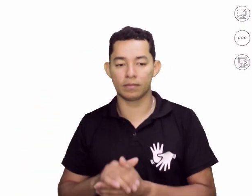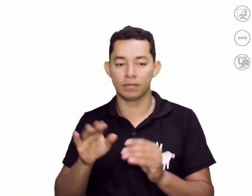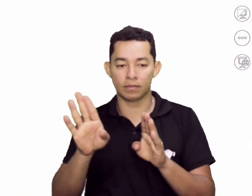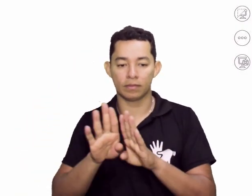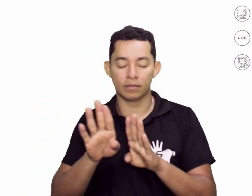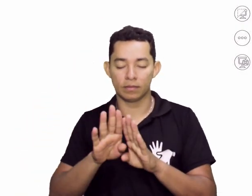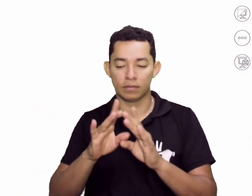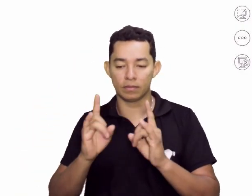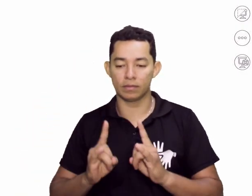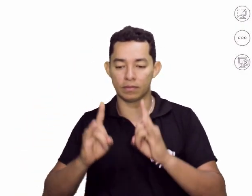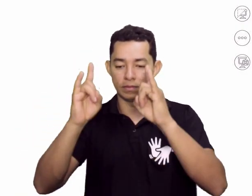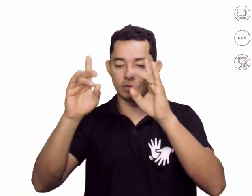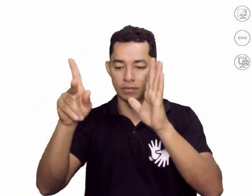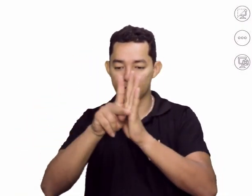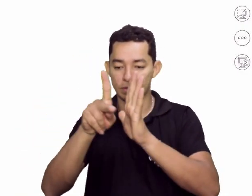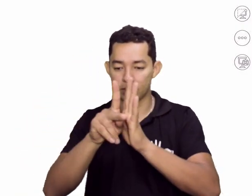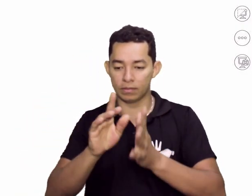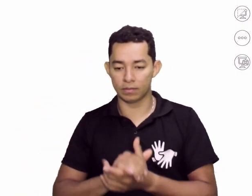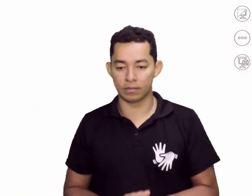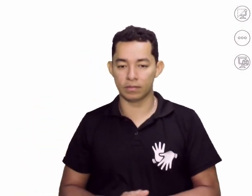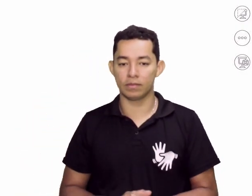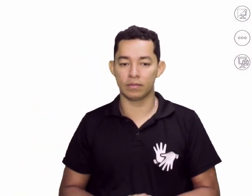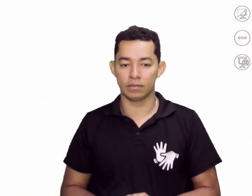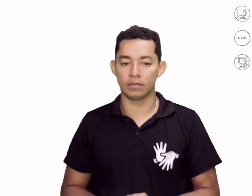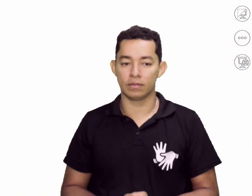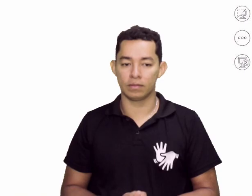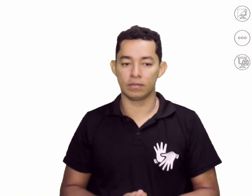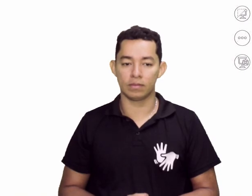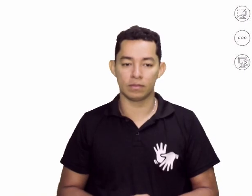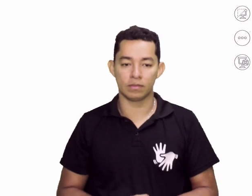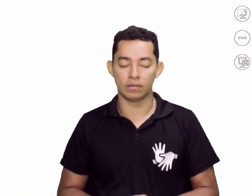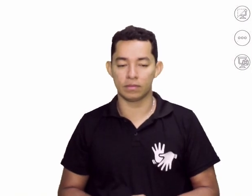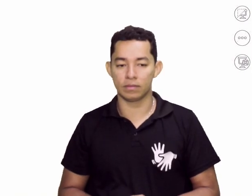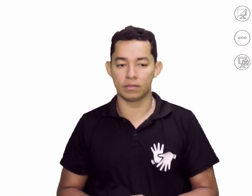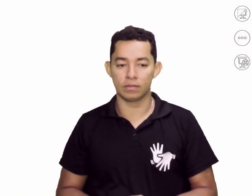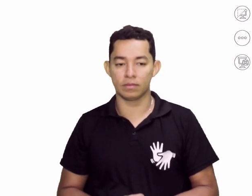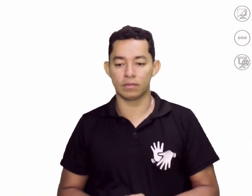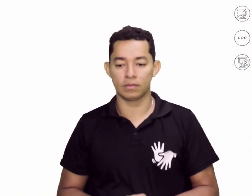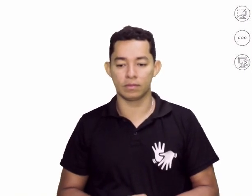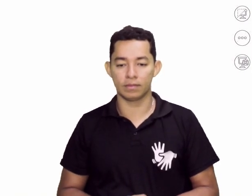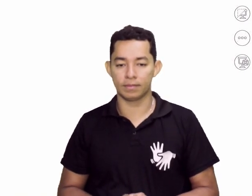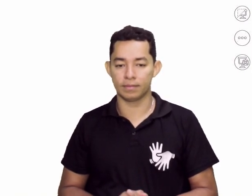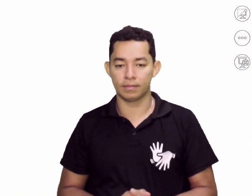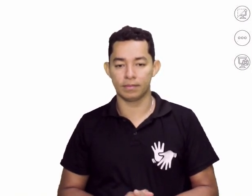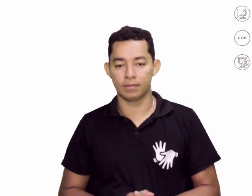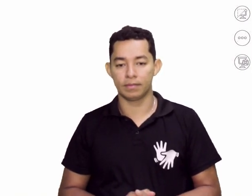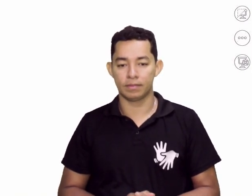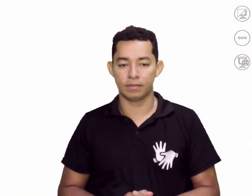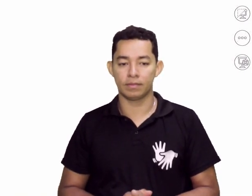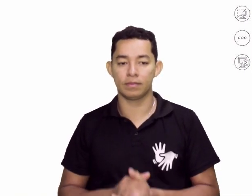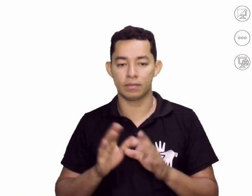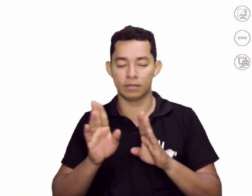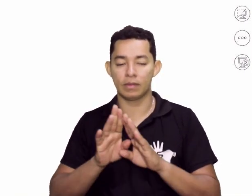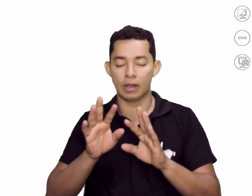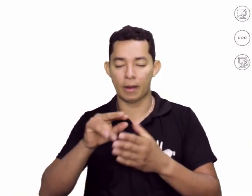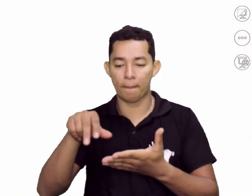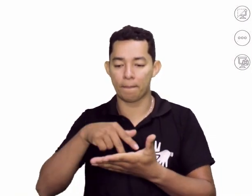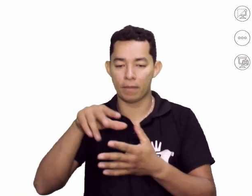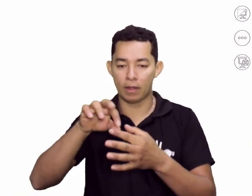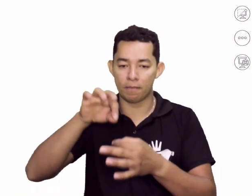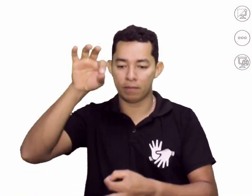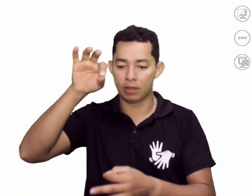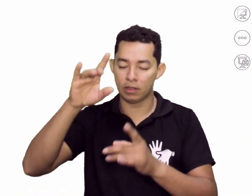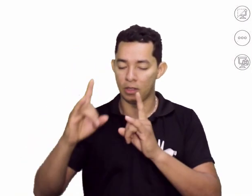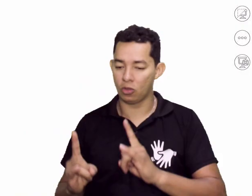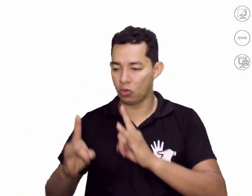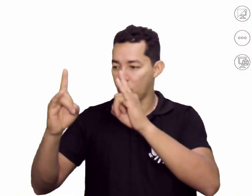arquitetura, tá? A dança vertical deve estar lá nas alturas e a arquitetura, porque a arquitetura dos